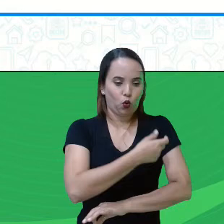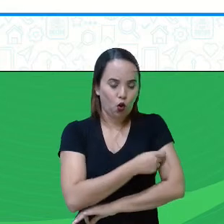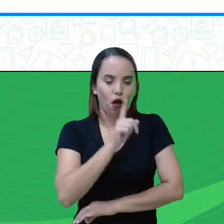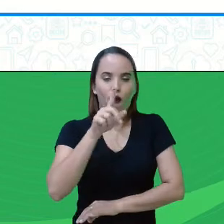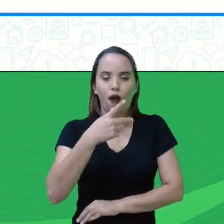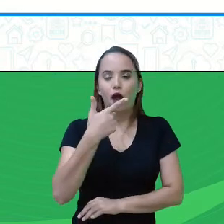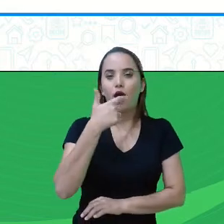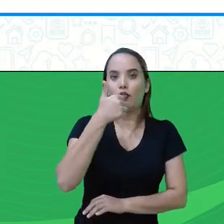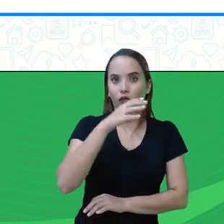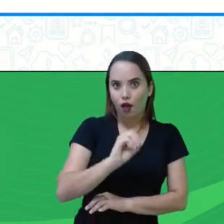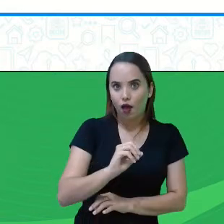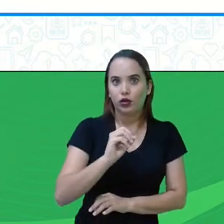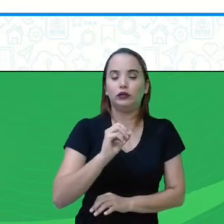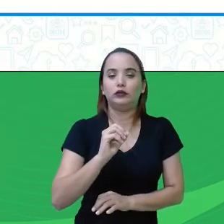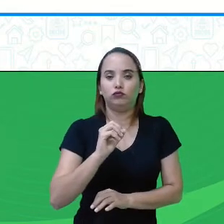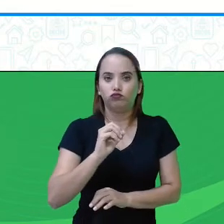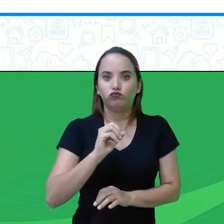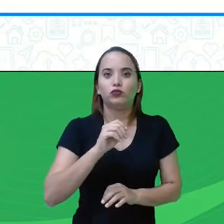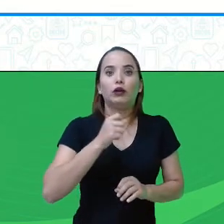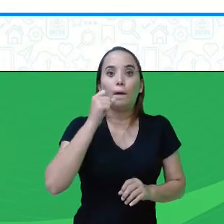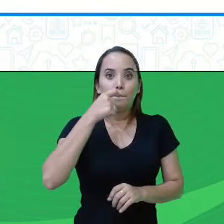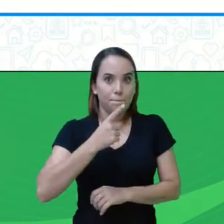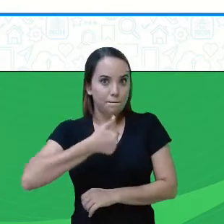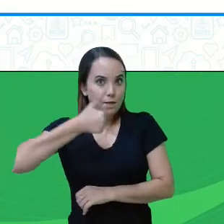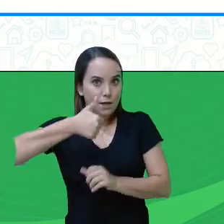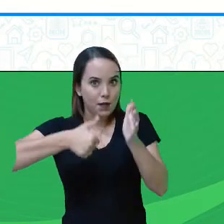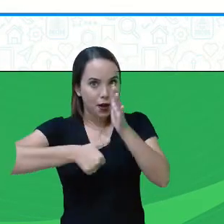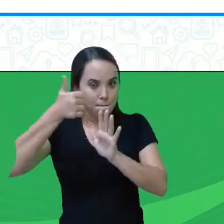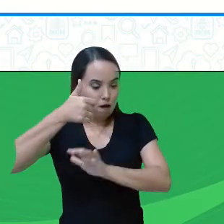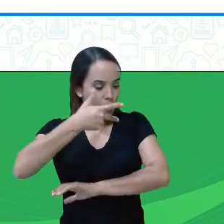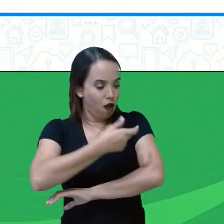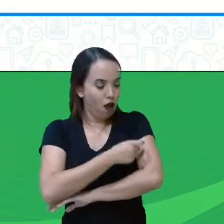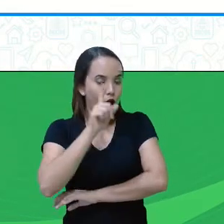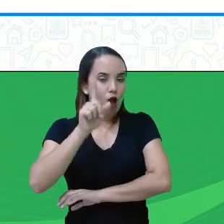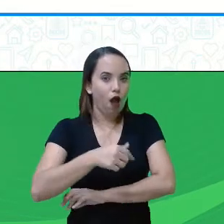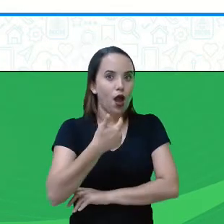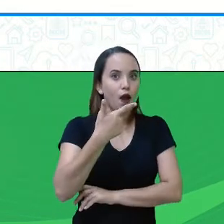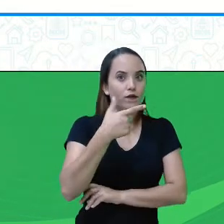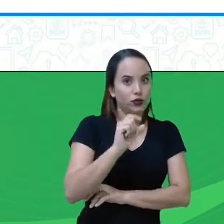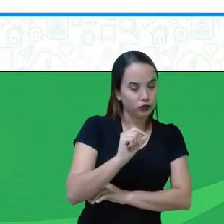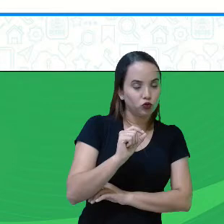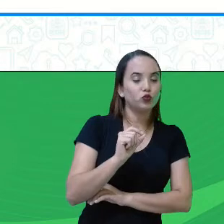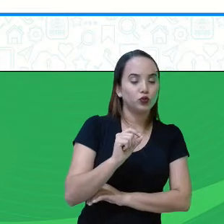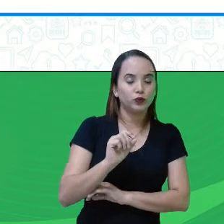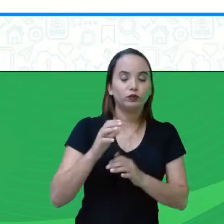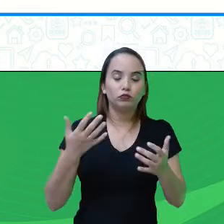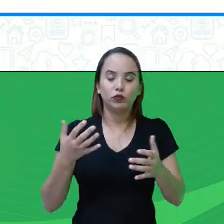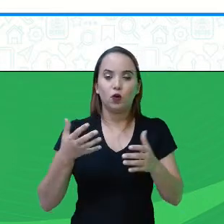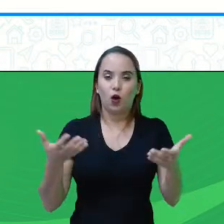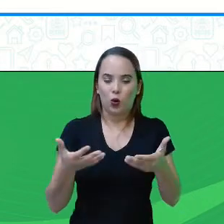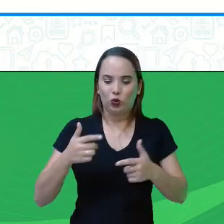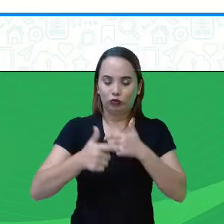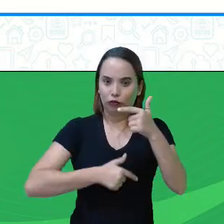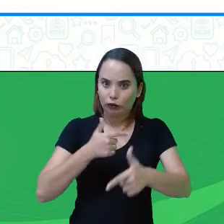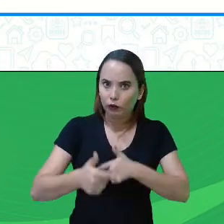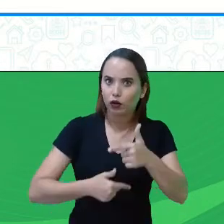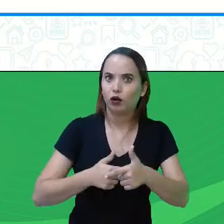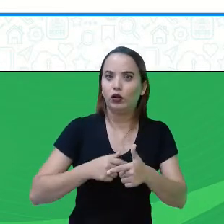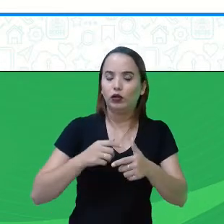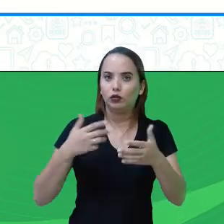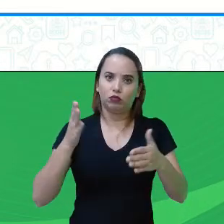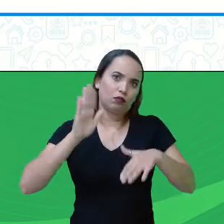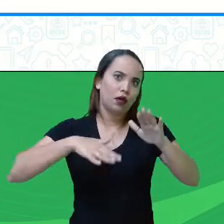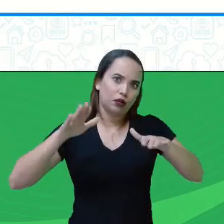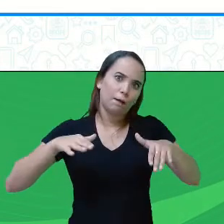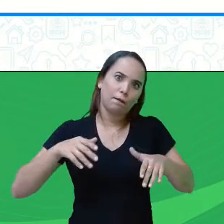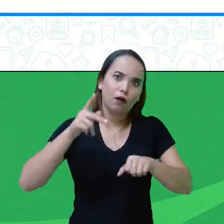10 pessoas, e aí é só um exemplo curto, que a gente está trabalhando aqui, o mundo, né? Então, um país, a quantidade de doses é bem maior do que isso